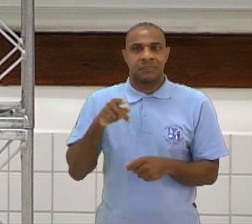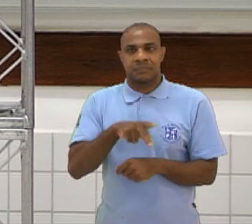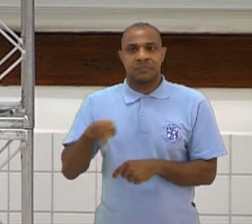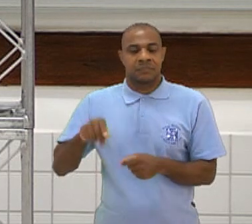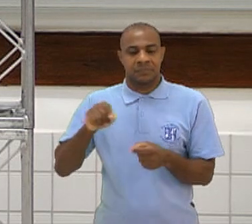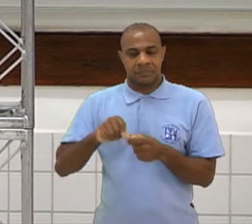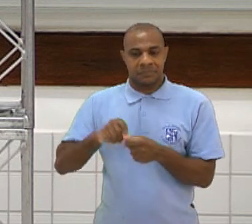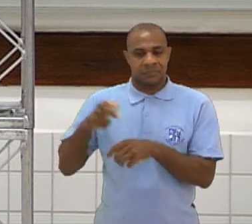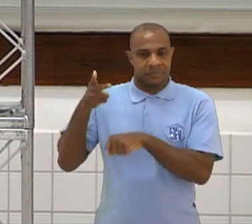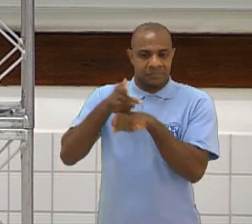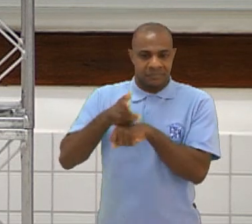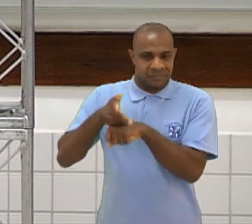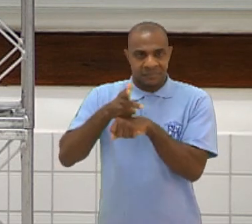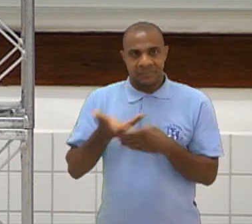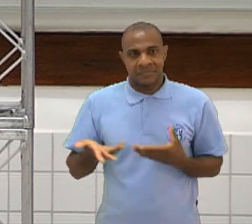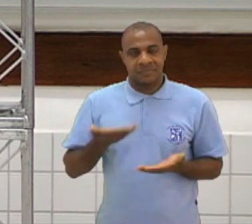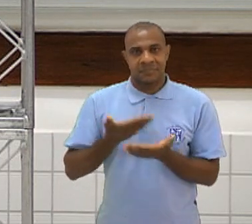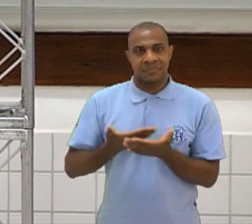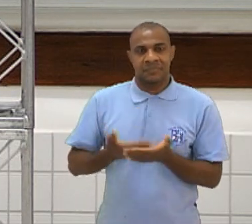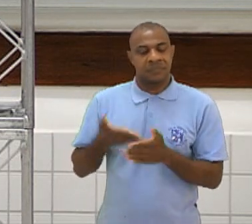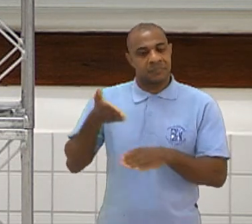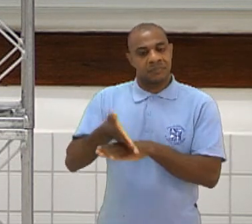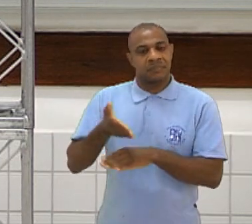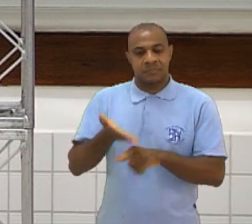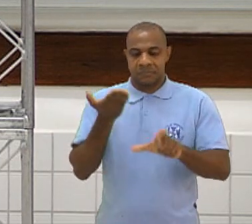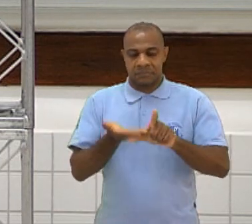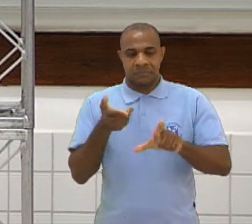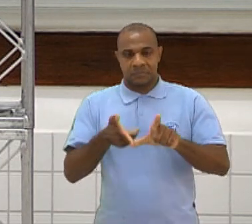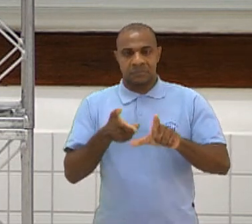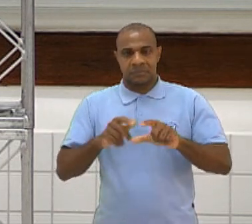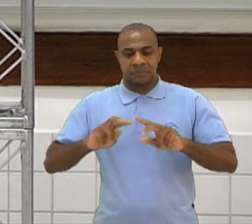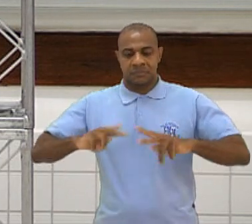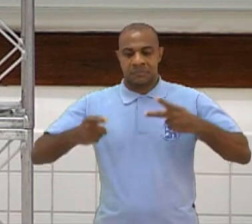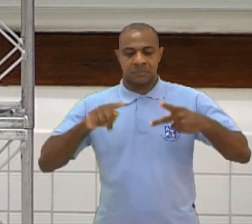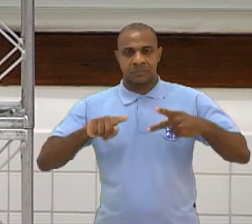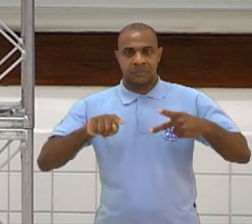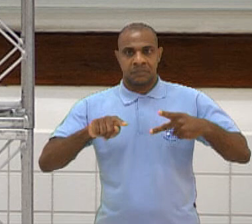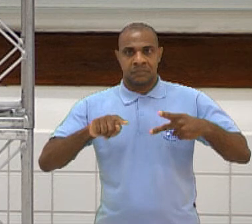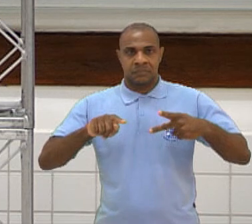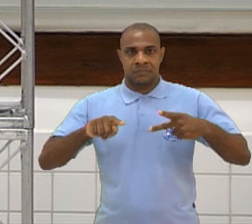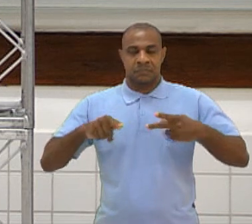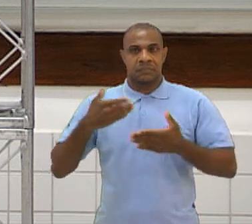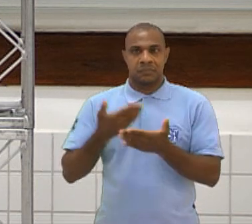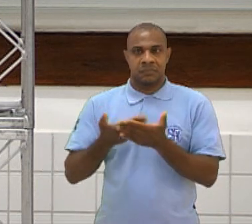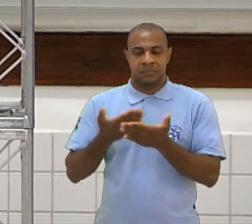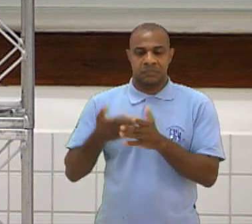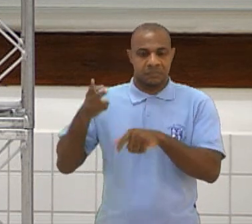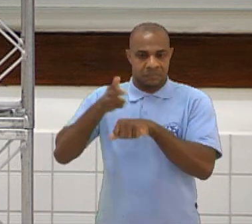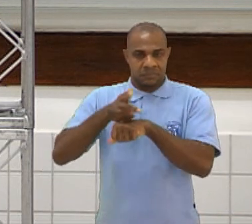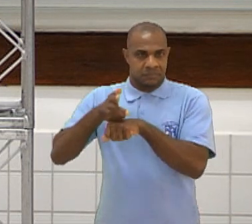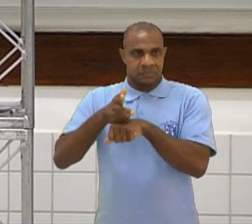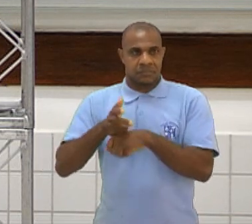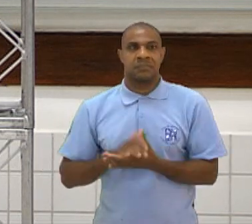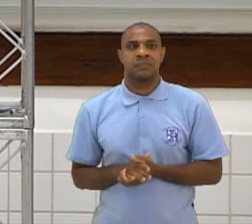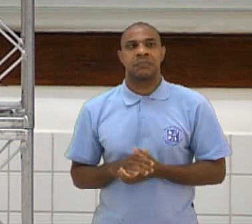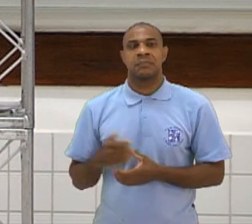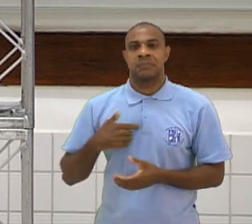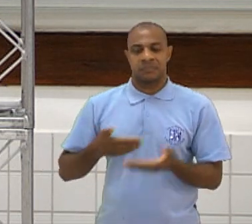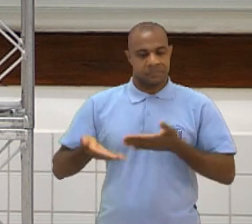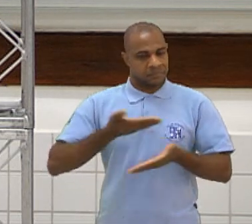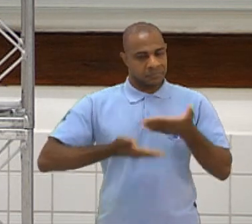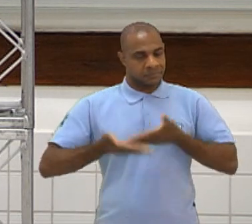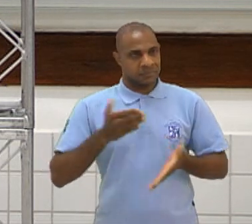para você, tá certo? Entra lá no Classroom, acessa o link dessa videoaula e participe, que estão sendo bem bacanas. Eu mesmo estou